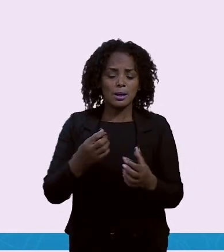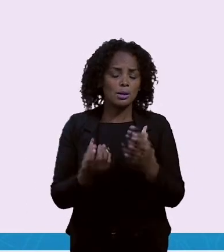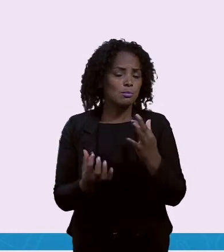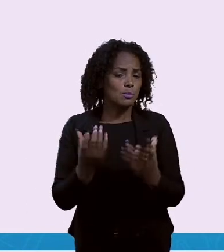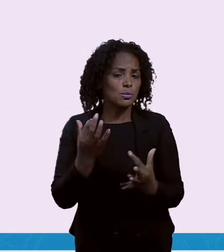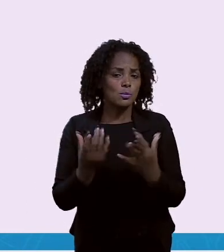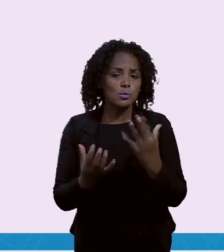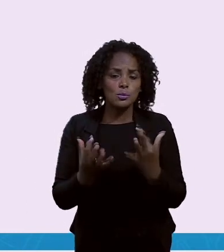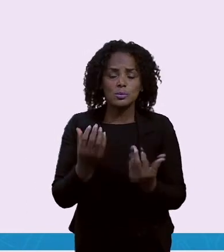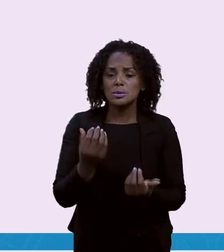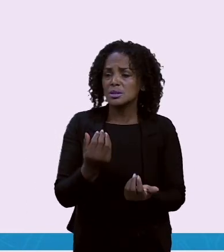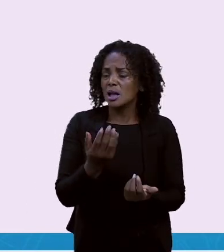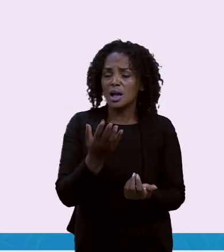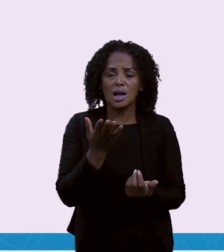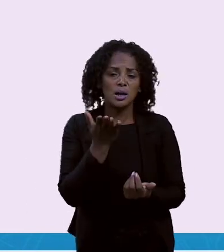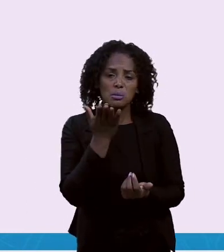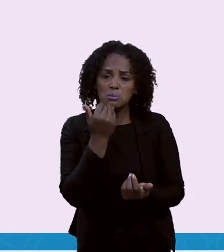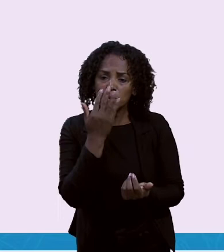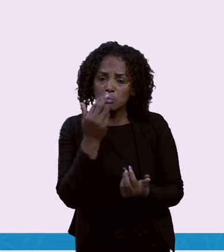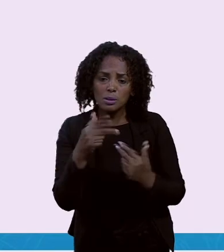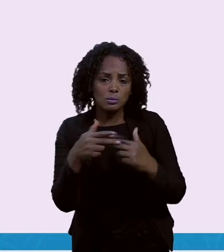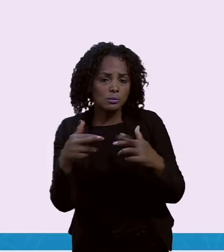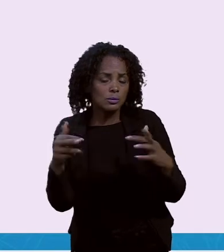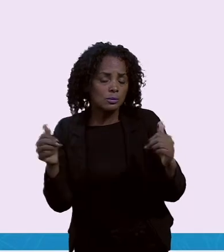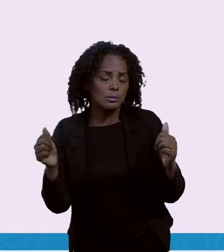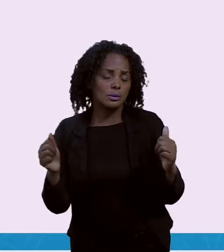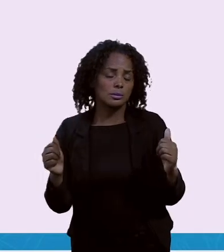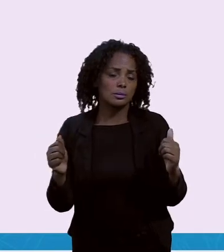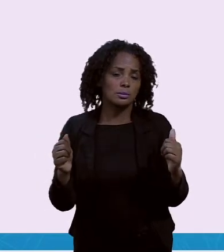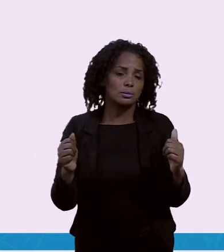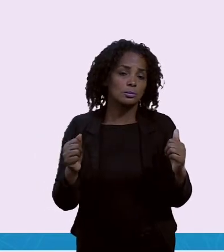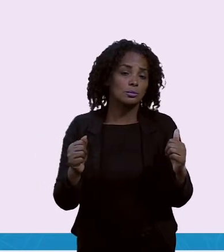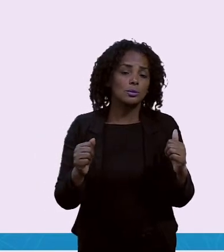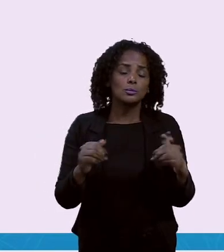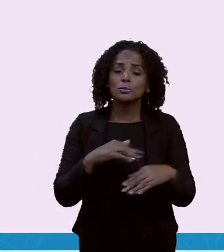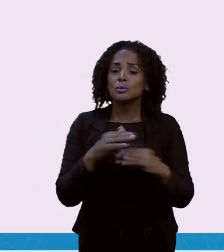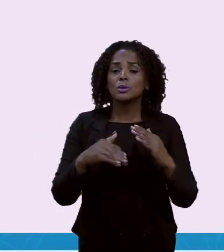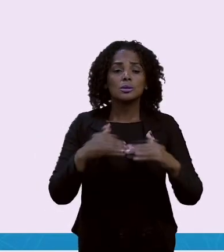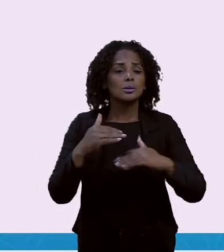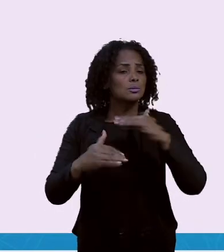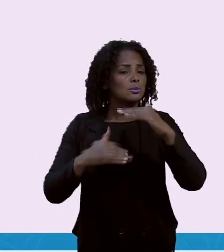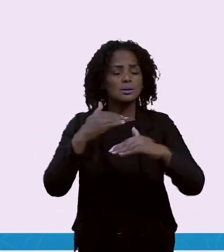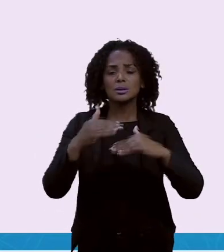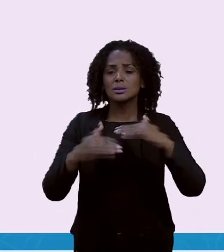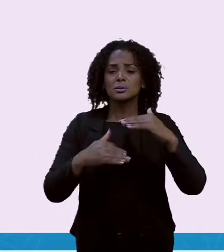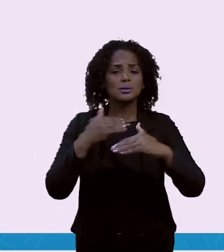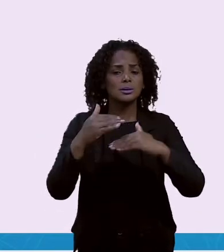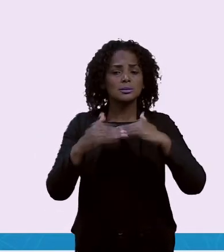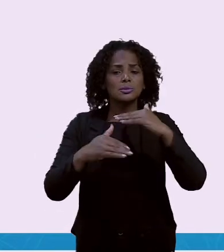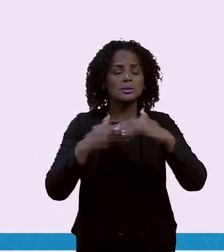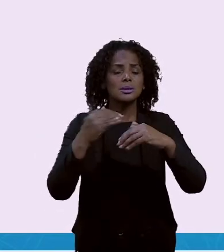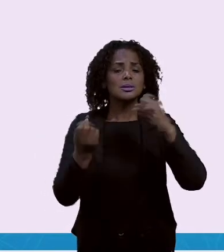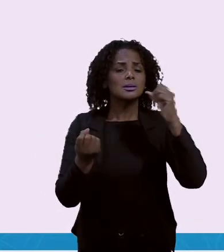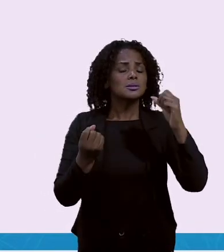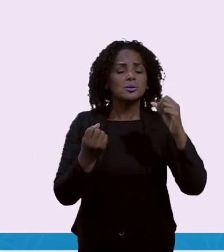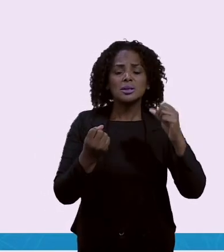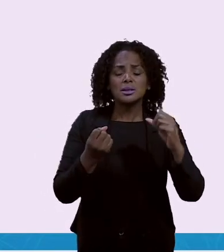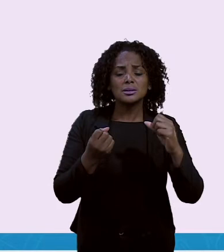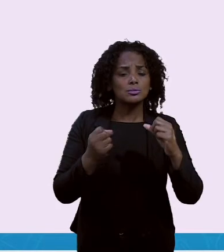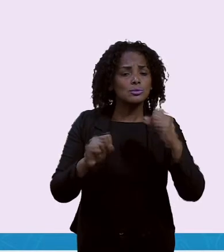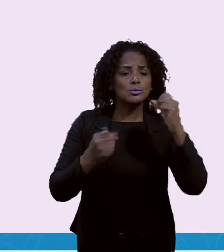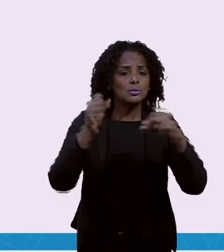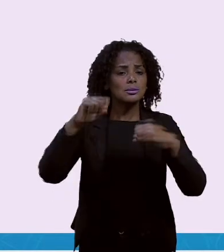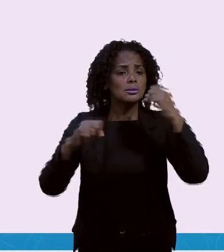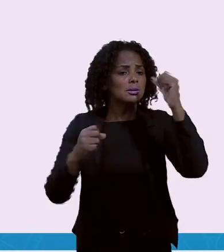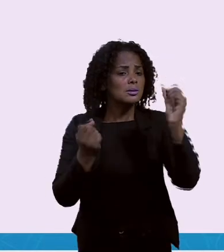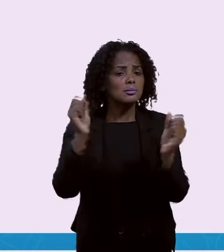para aquecer algo, todo esse processo, todo esse maquinário, aí é